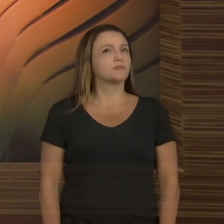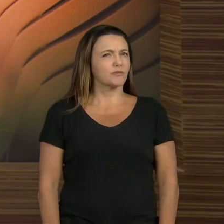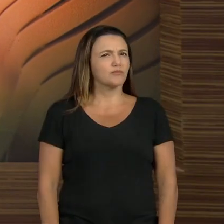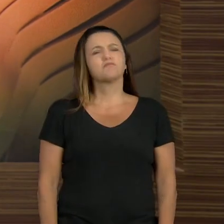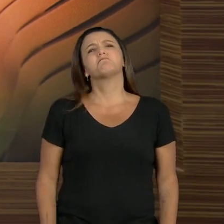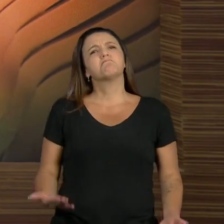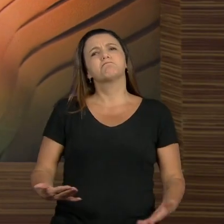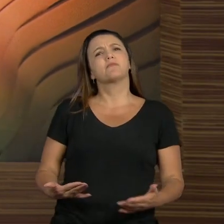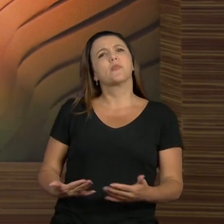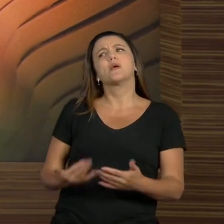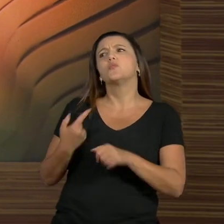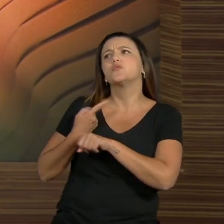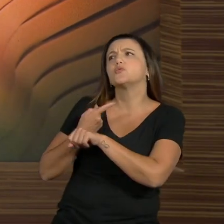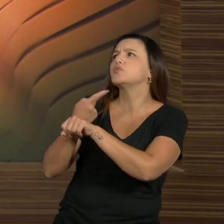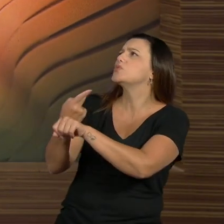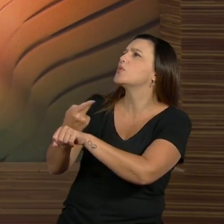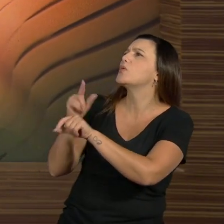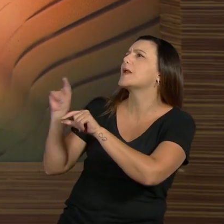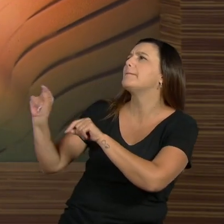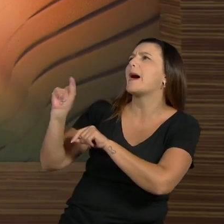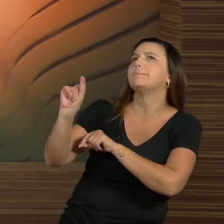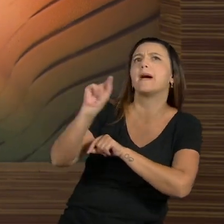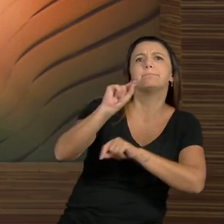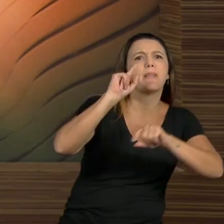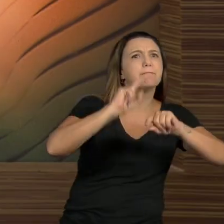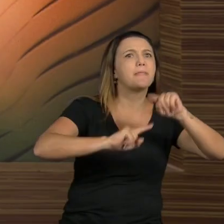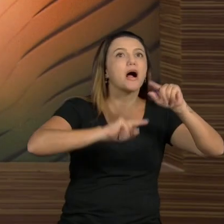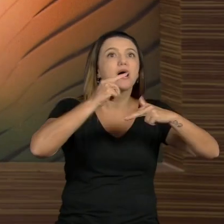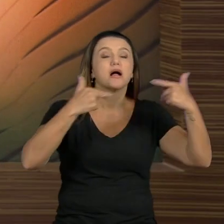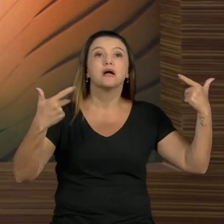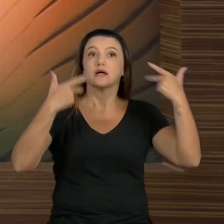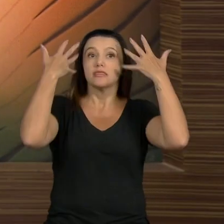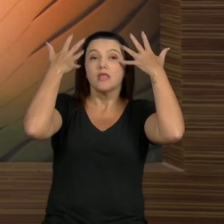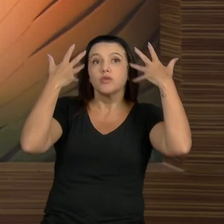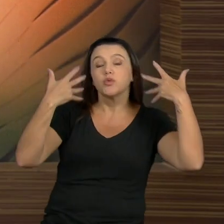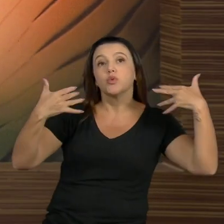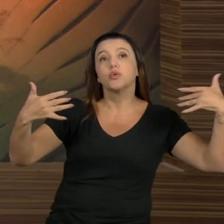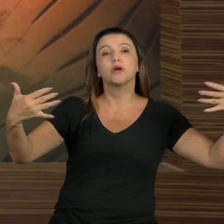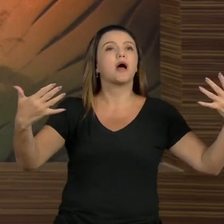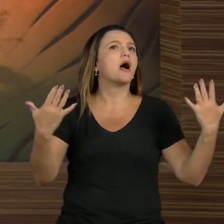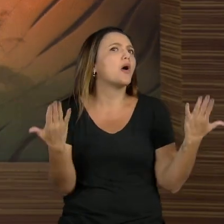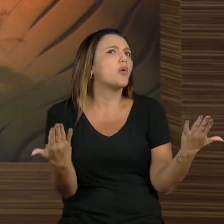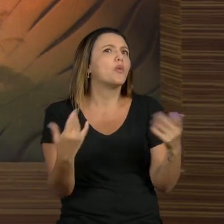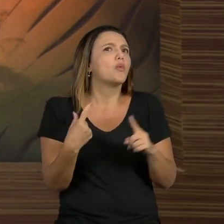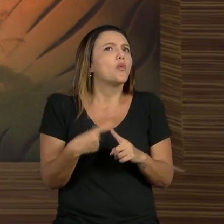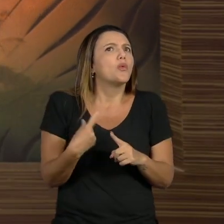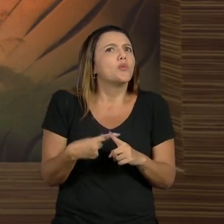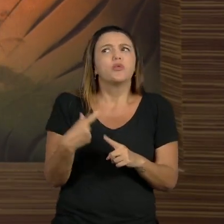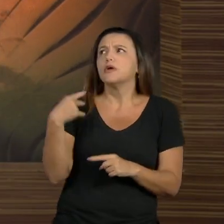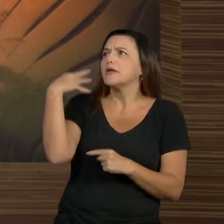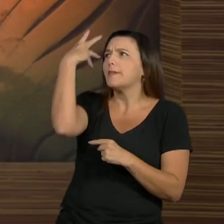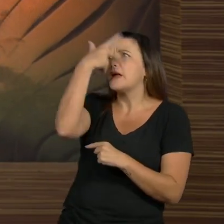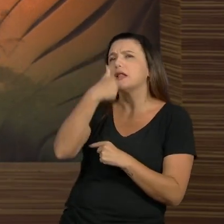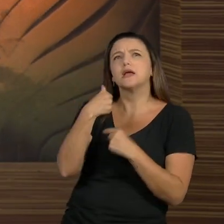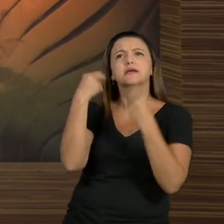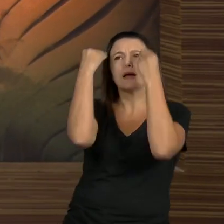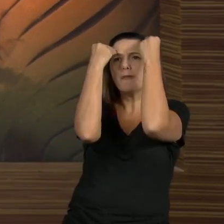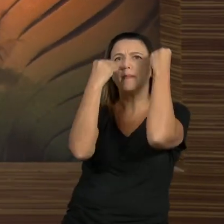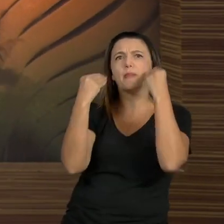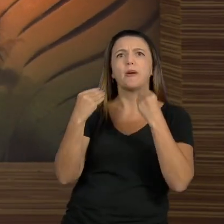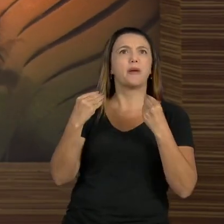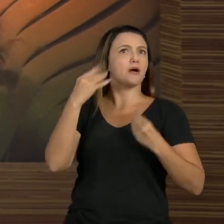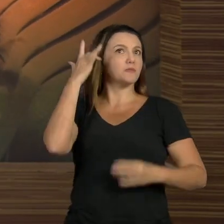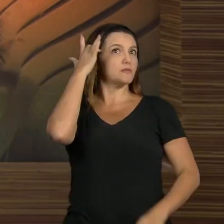busca por produtos naturais que contribuem para a chamada beleza consciente é fonte de inspiração das pesquisas feitas por